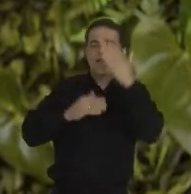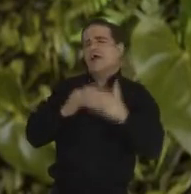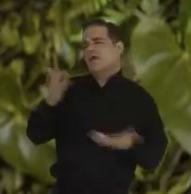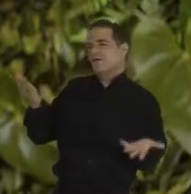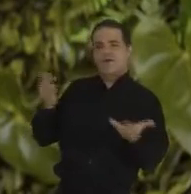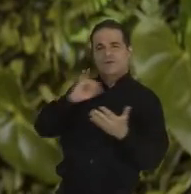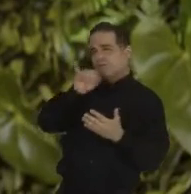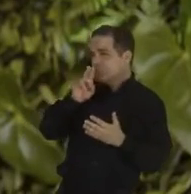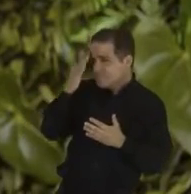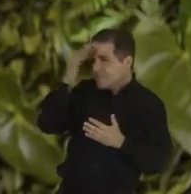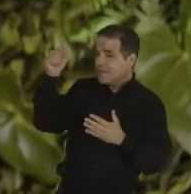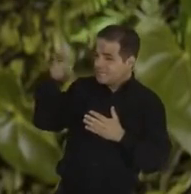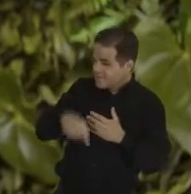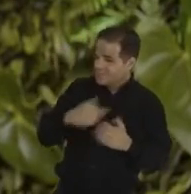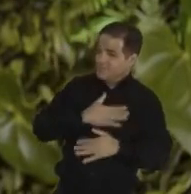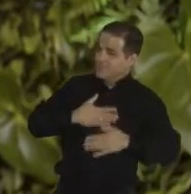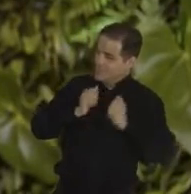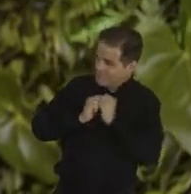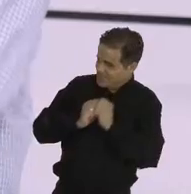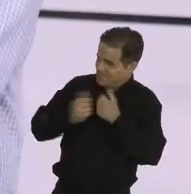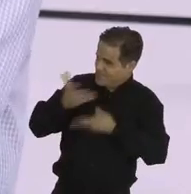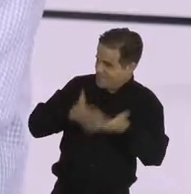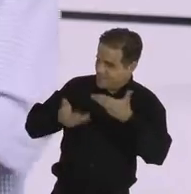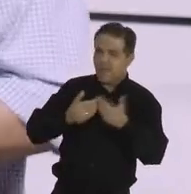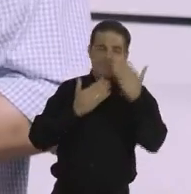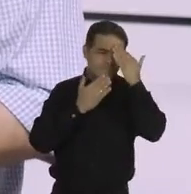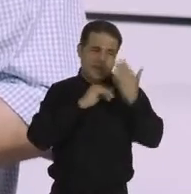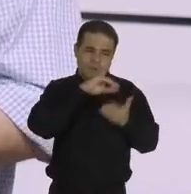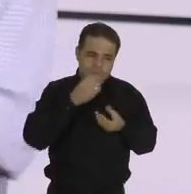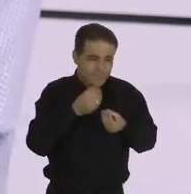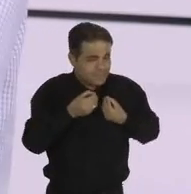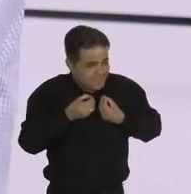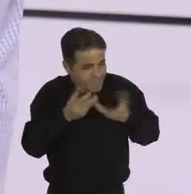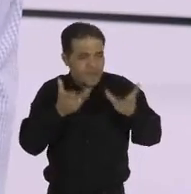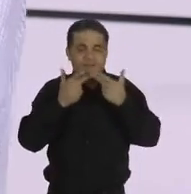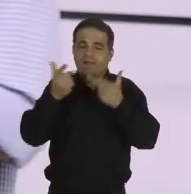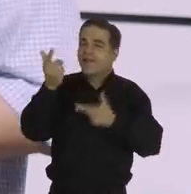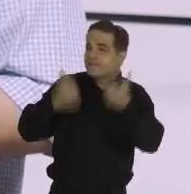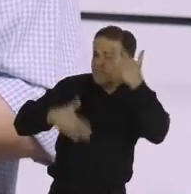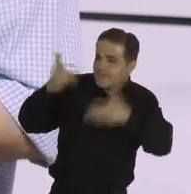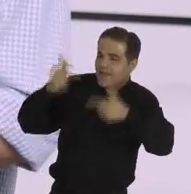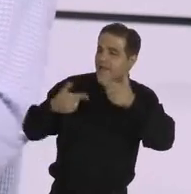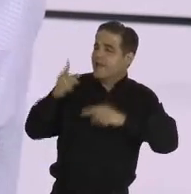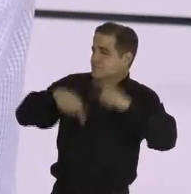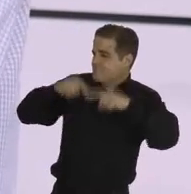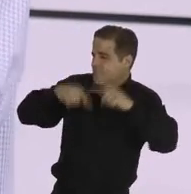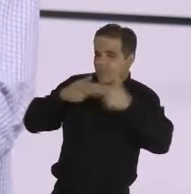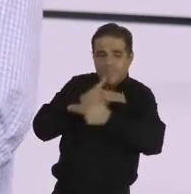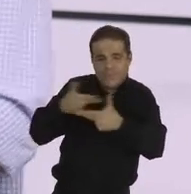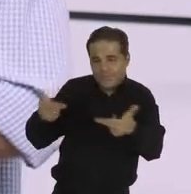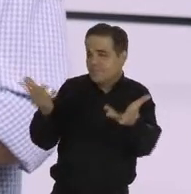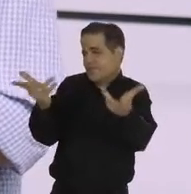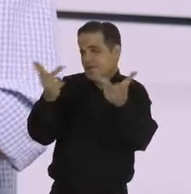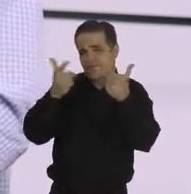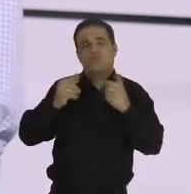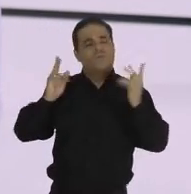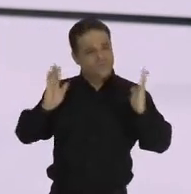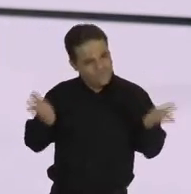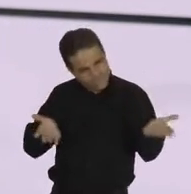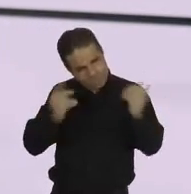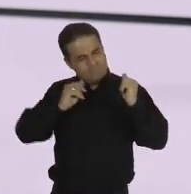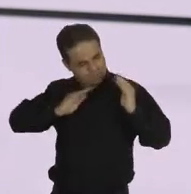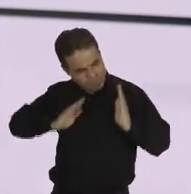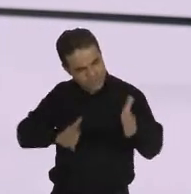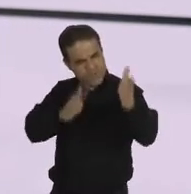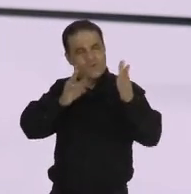Obrigado você pela prazer estar aqui coisa obrigada pela oportunidade de falar bastante sobre esse produto maravilhoso e vamos em frente